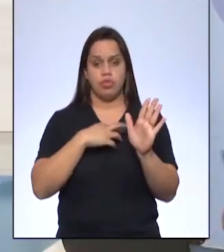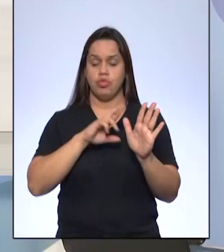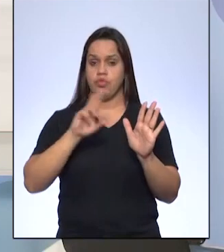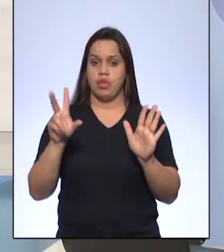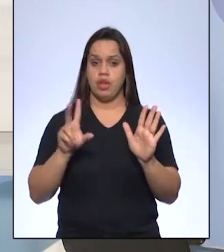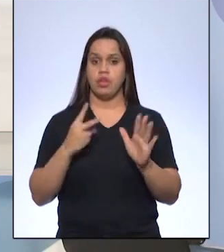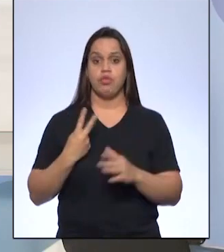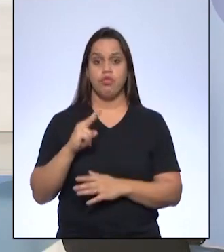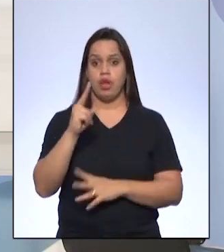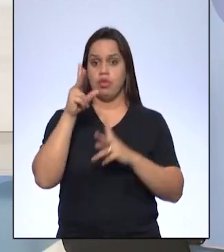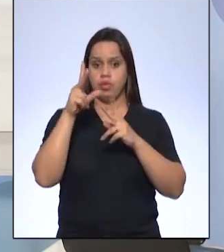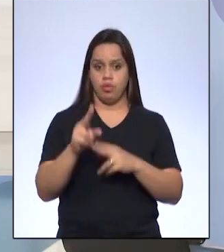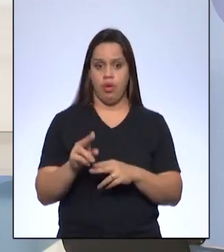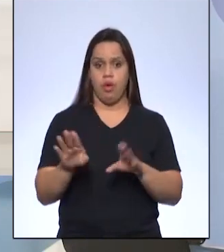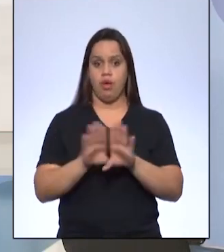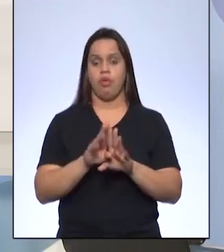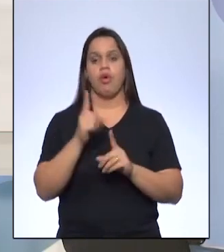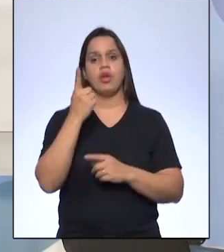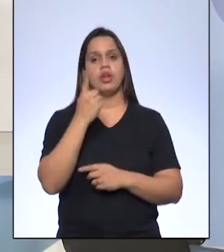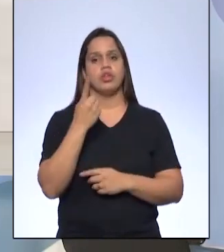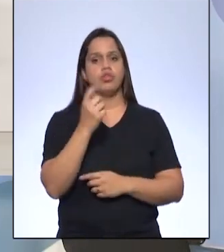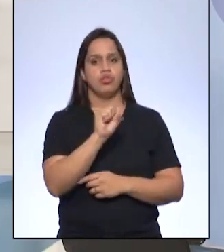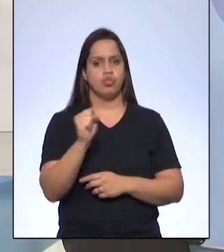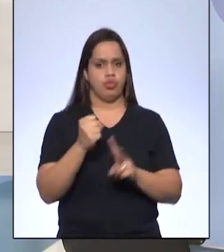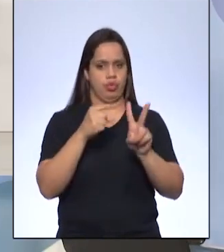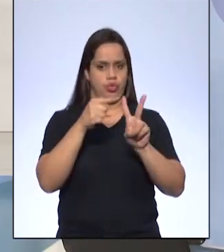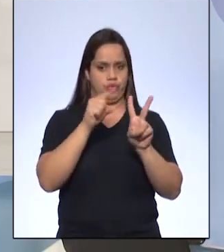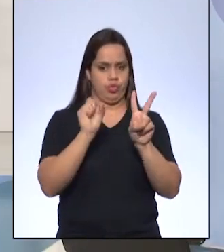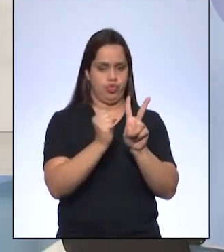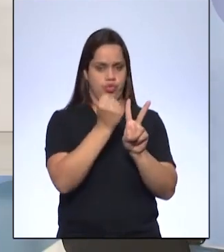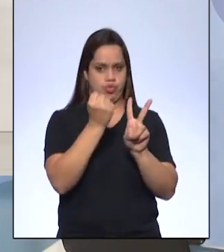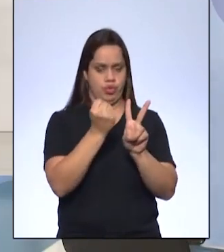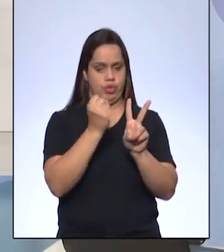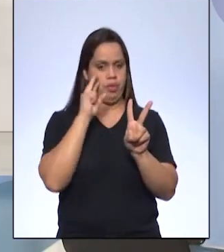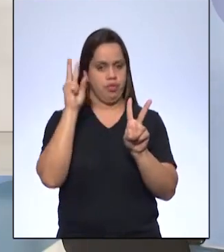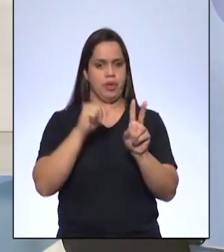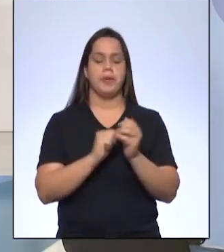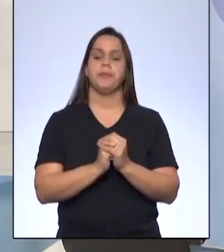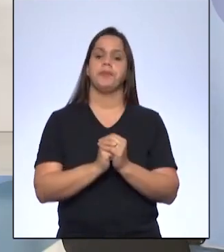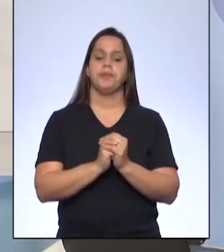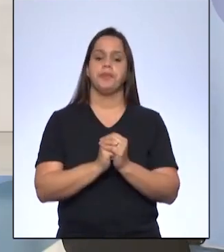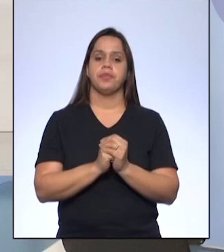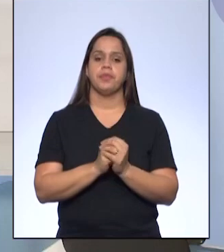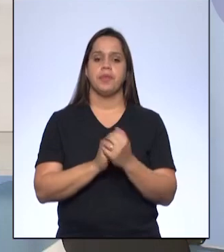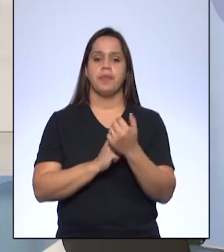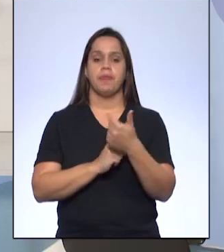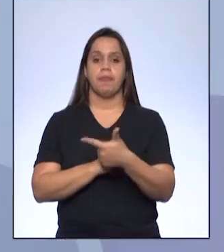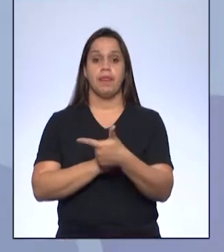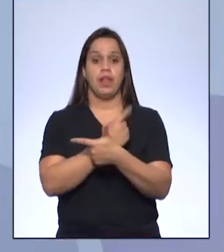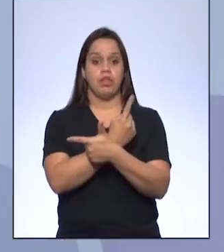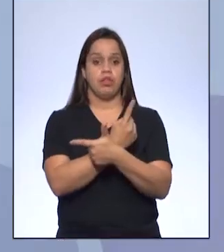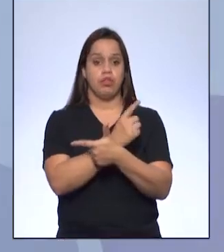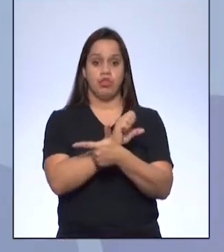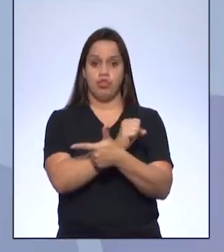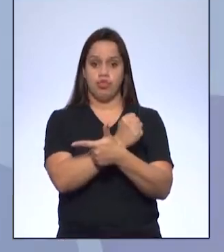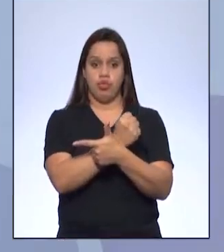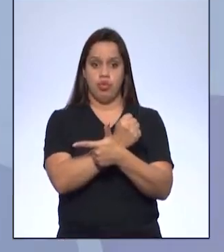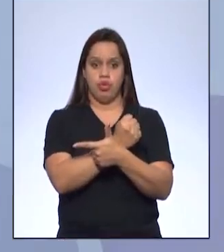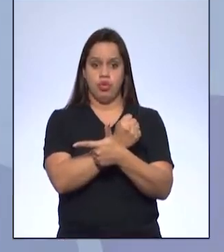mesma coisa com o 18 agora. Então, vamos pegar lá, porque era a raiz quadrada de 18. Menor